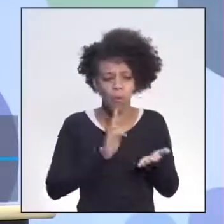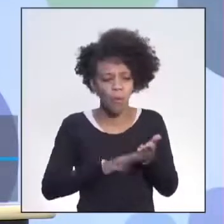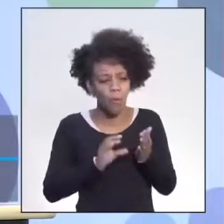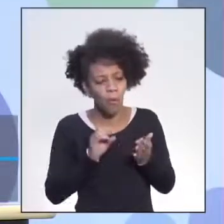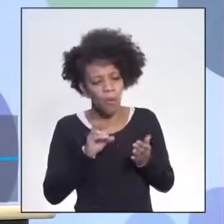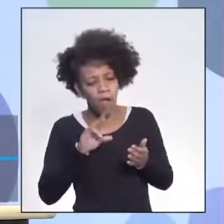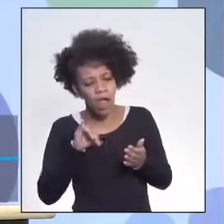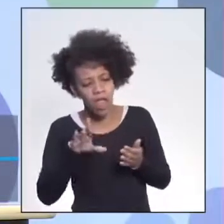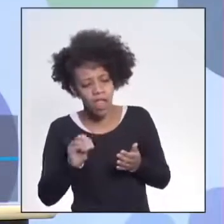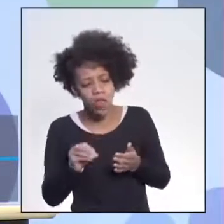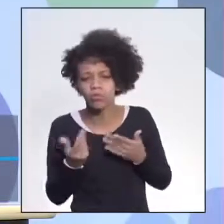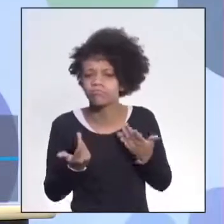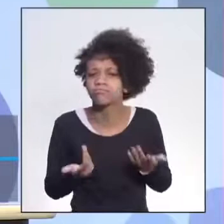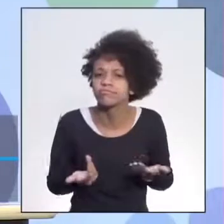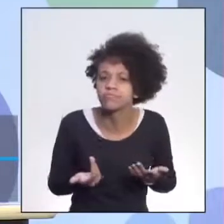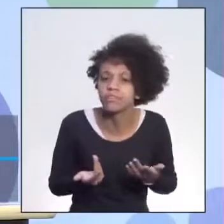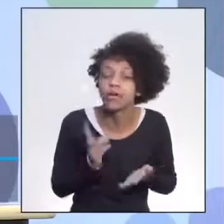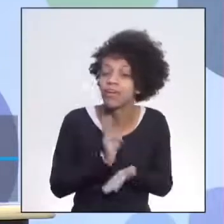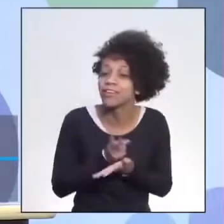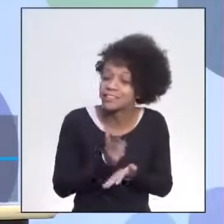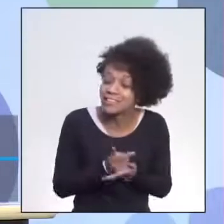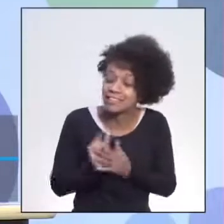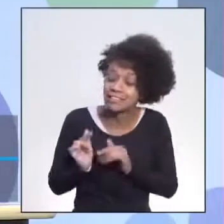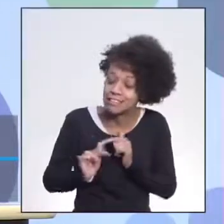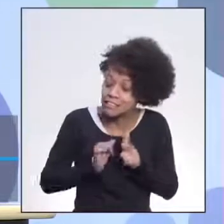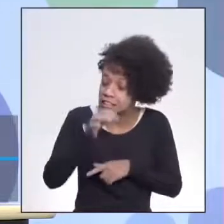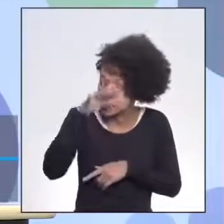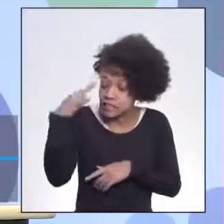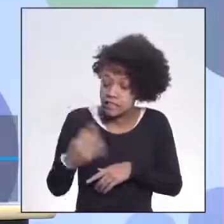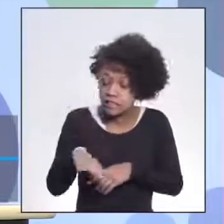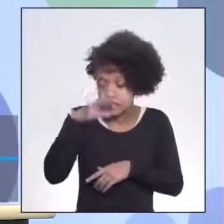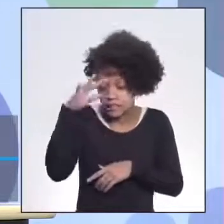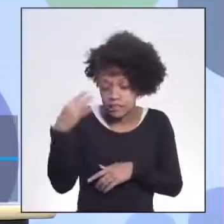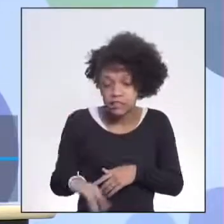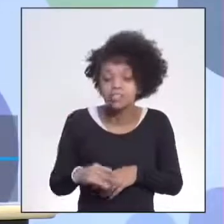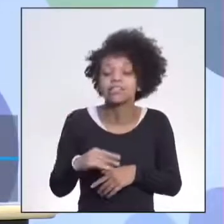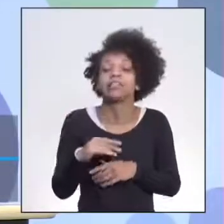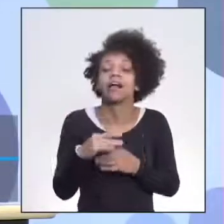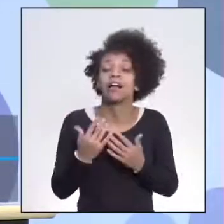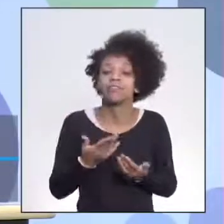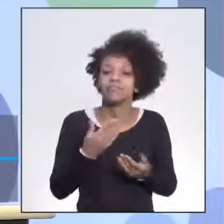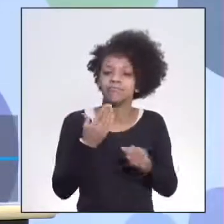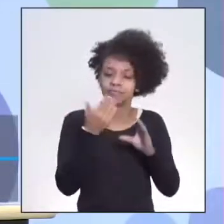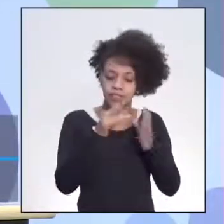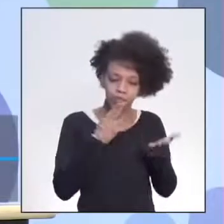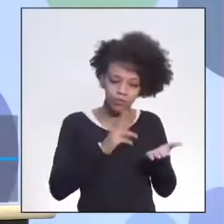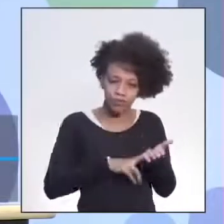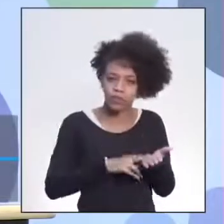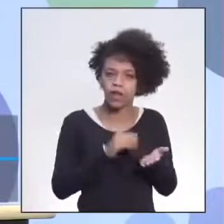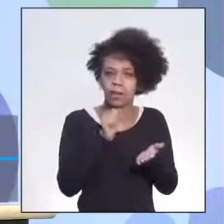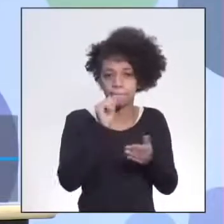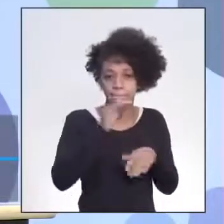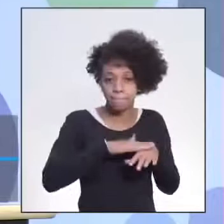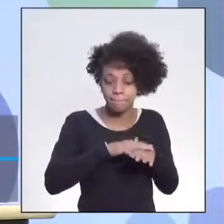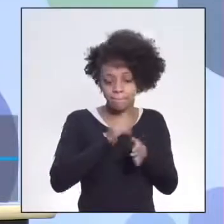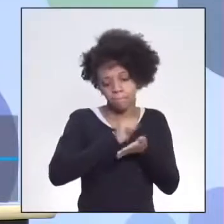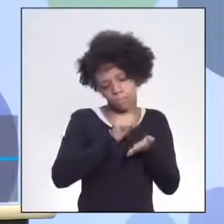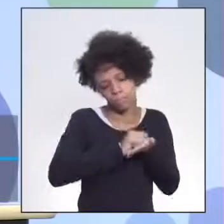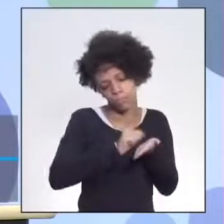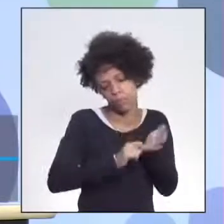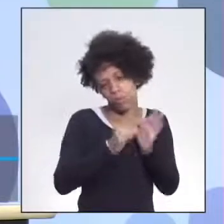correio. Então, é sempre muito trabalhoso hoje em dia lembrar que a gente tem que enviar uma carta para alguma